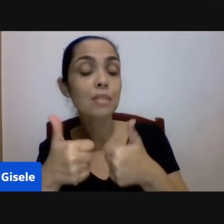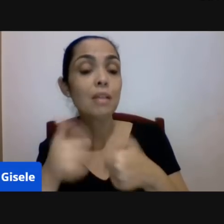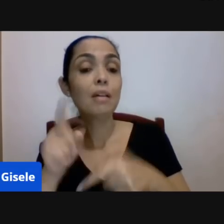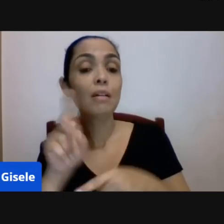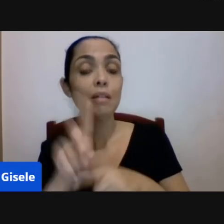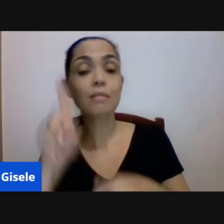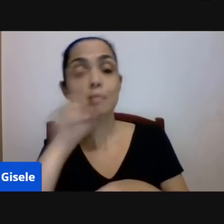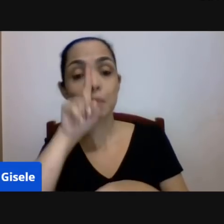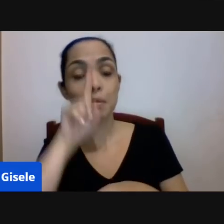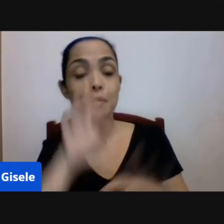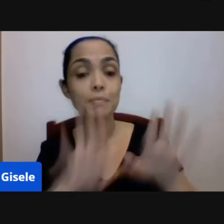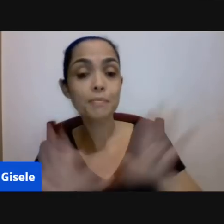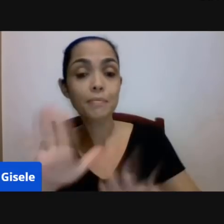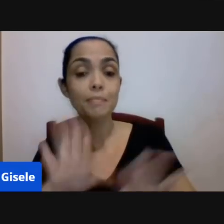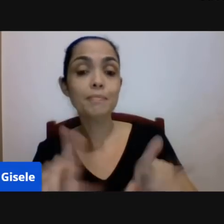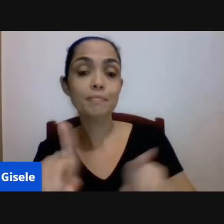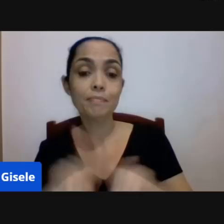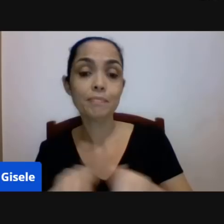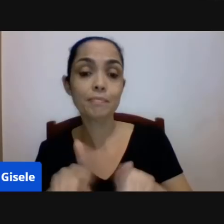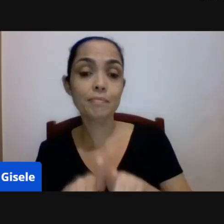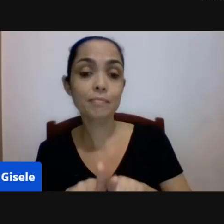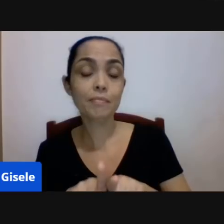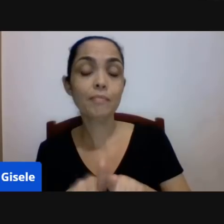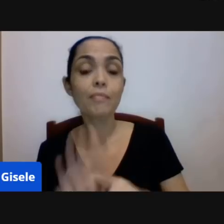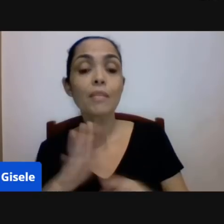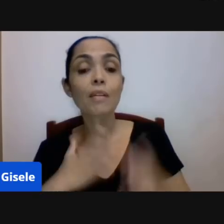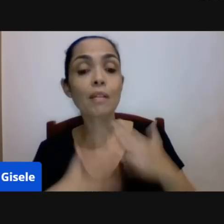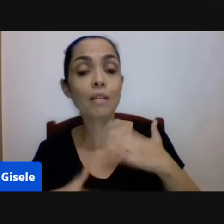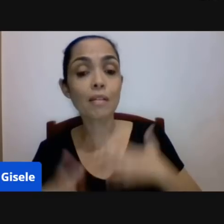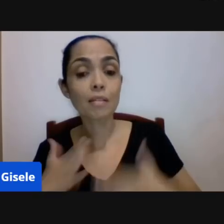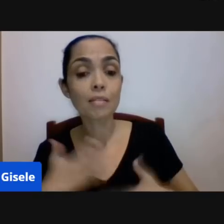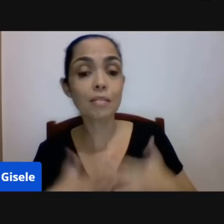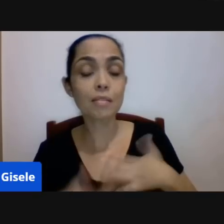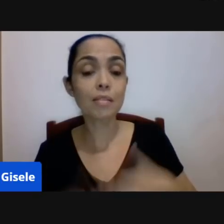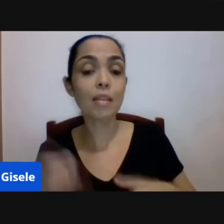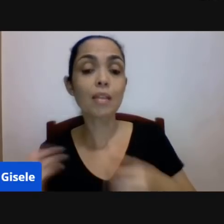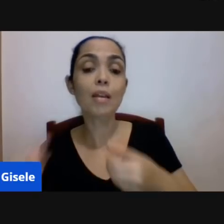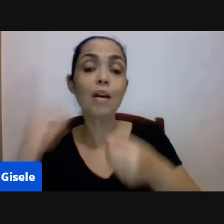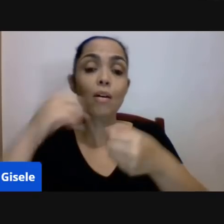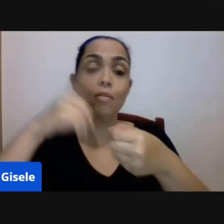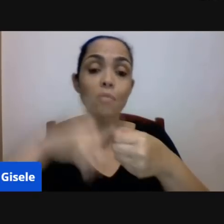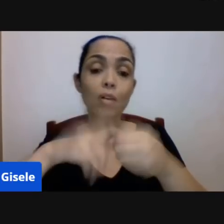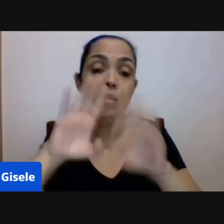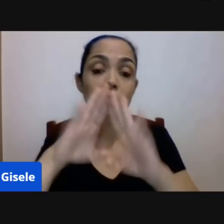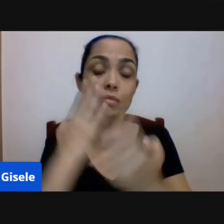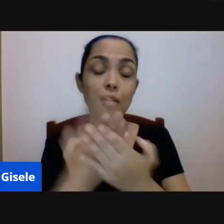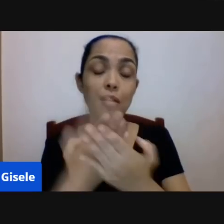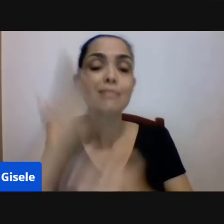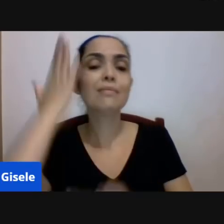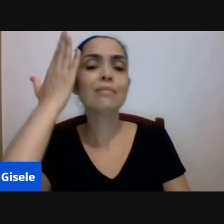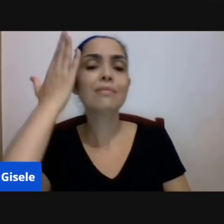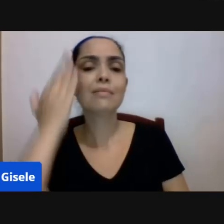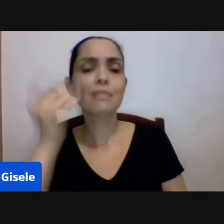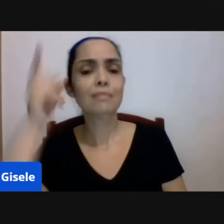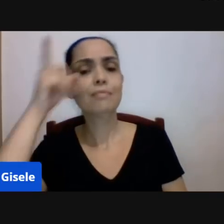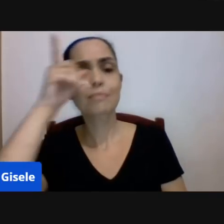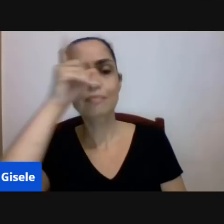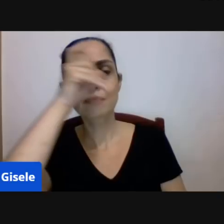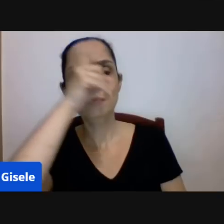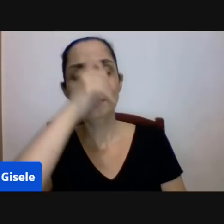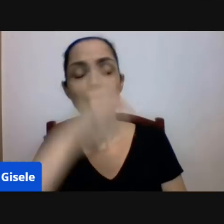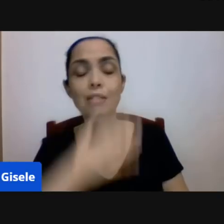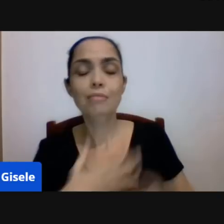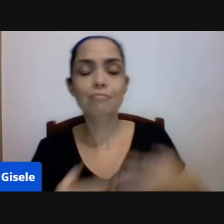nós também. Tá? Então, eu queria tranquilizar vocês em relação a essa volta. A gente sabe que é difícil, né? É um momento de